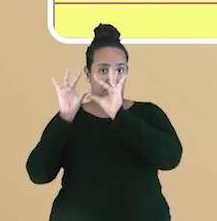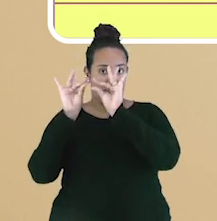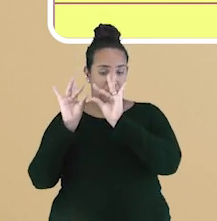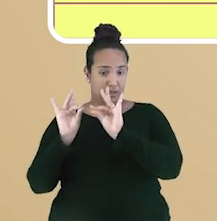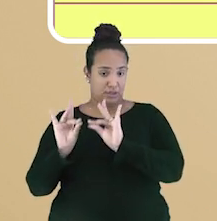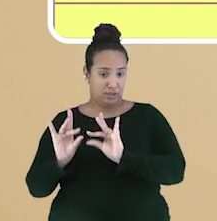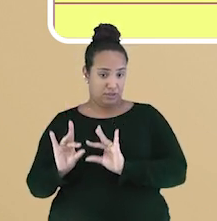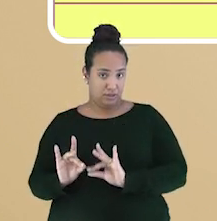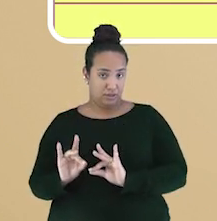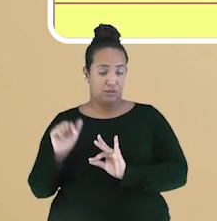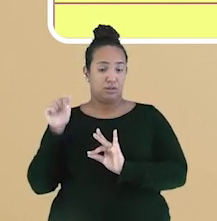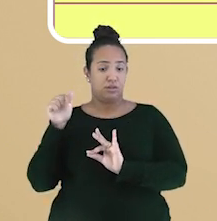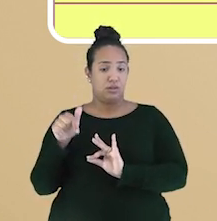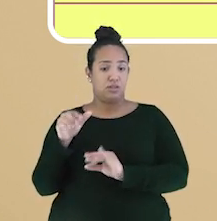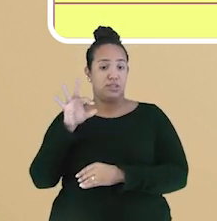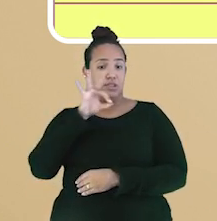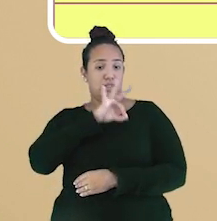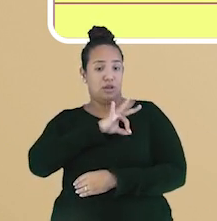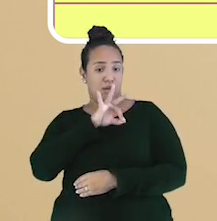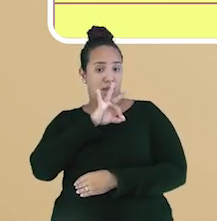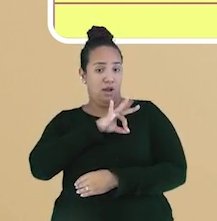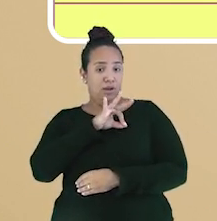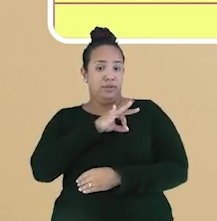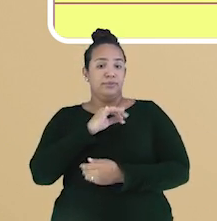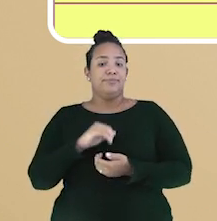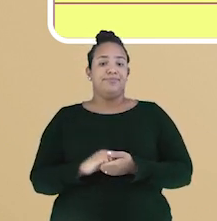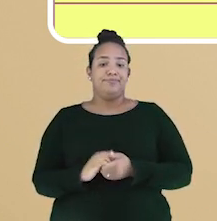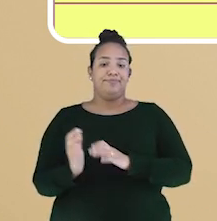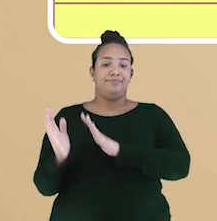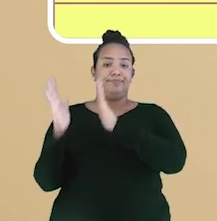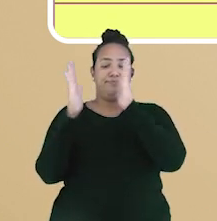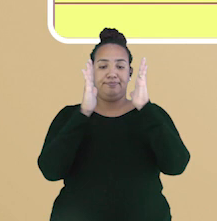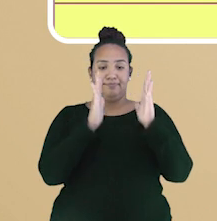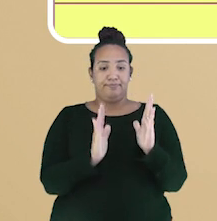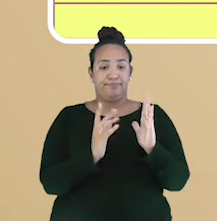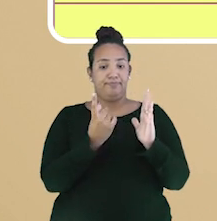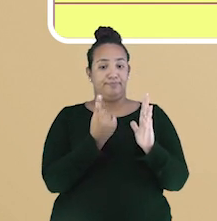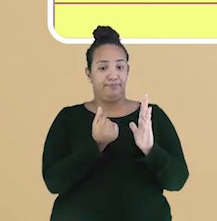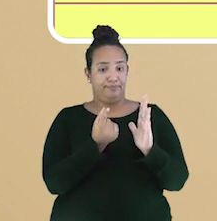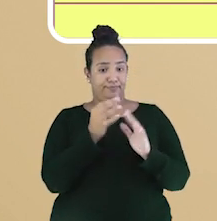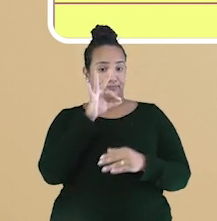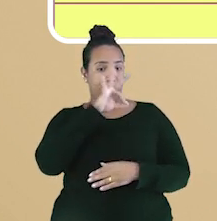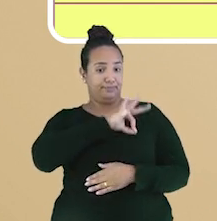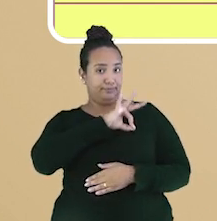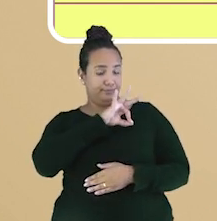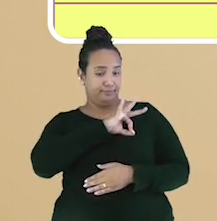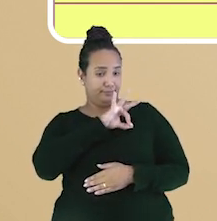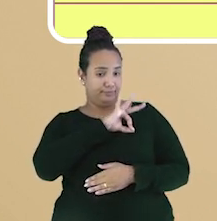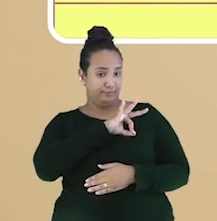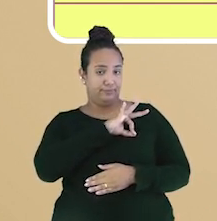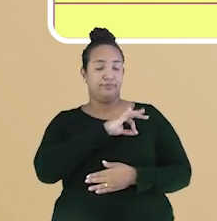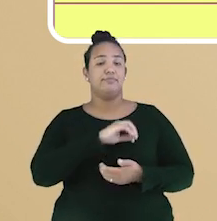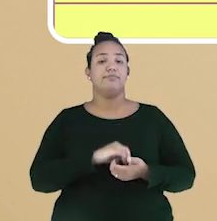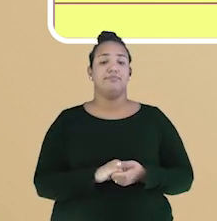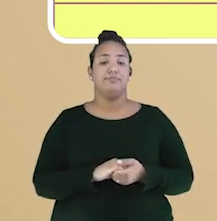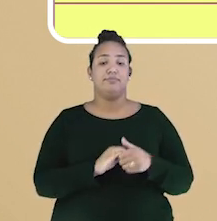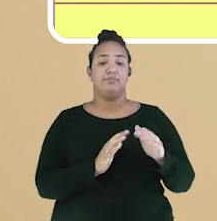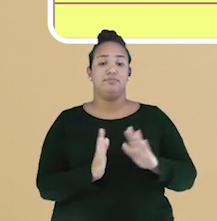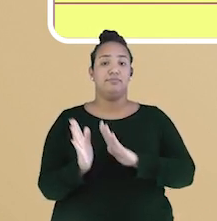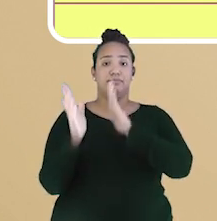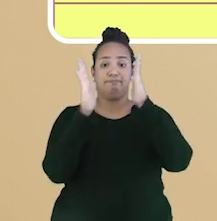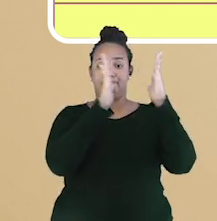referente a recebimentos e gastos na outra coluna os valores que Vocês recebem no mês